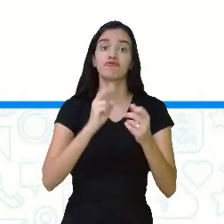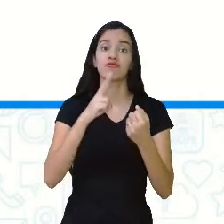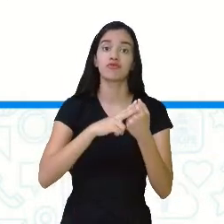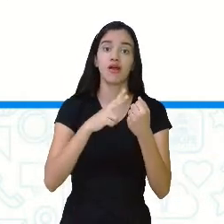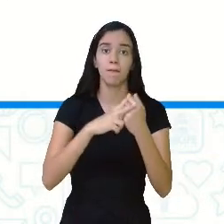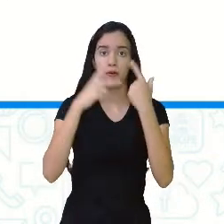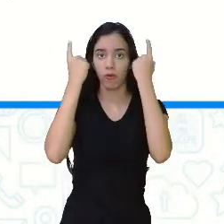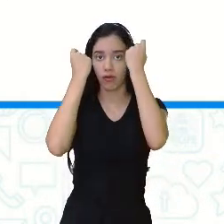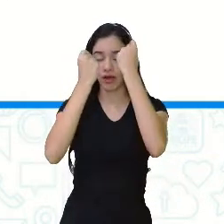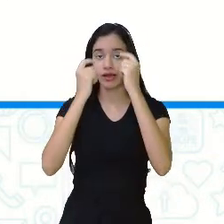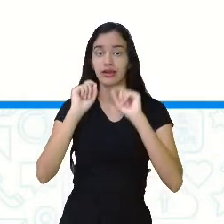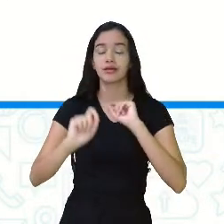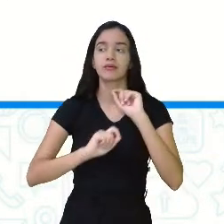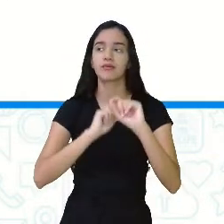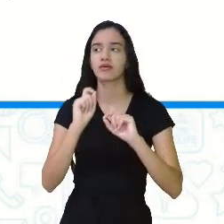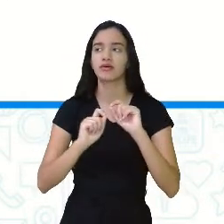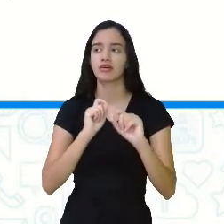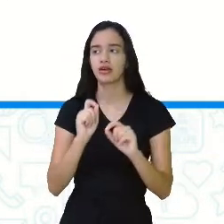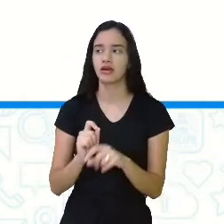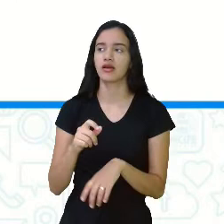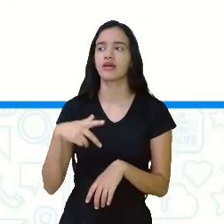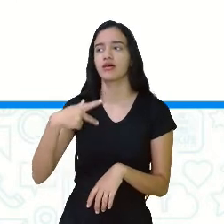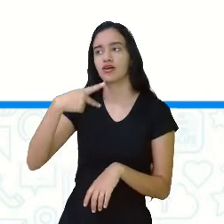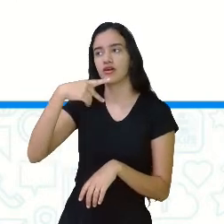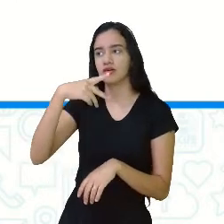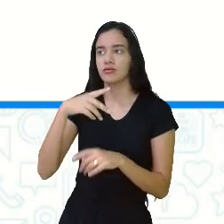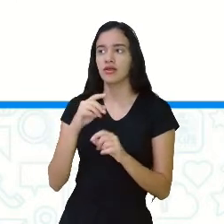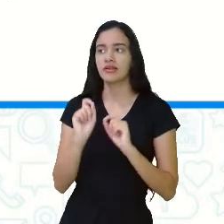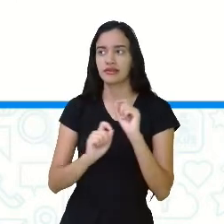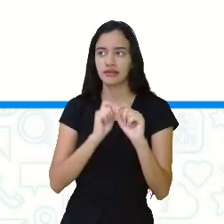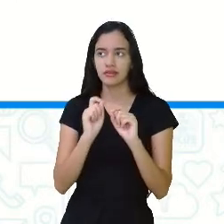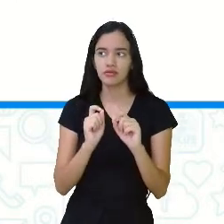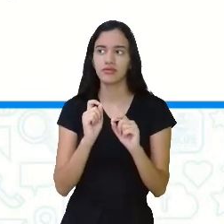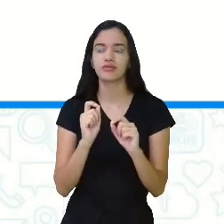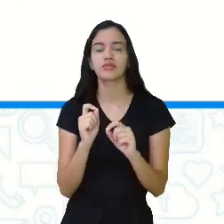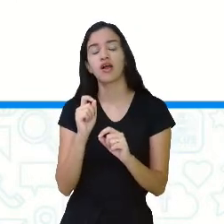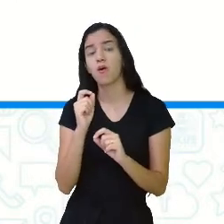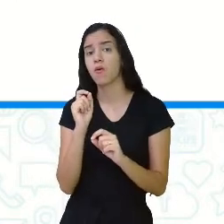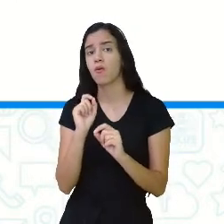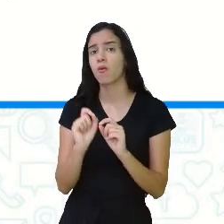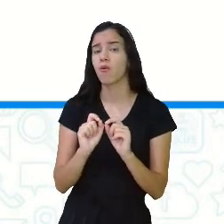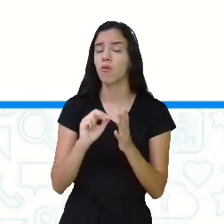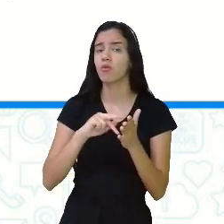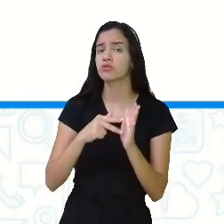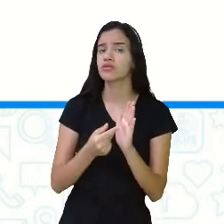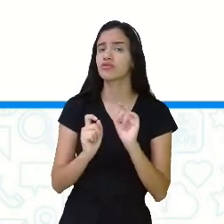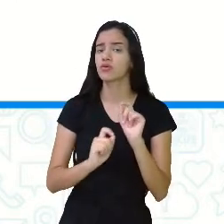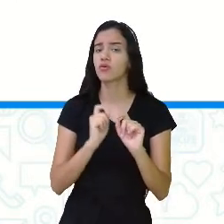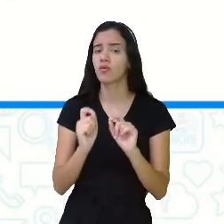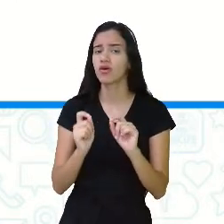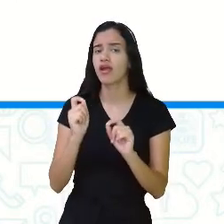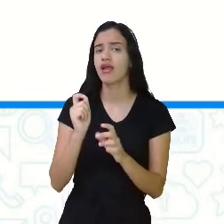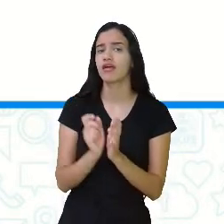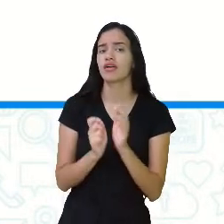grego poiel, que significa fazer, criar, compor.